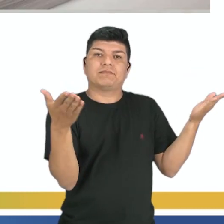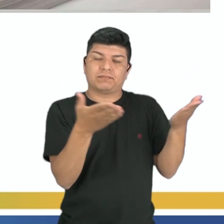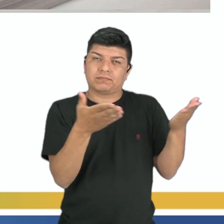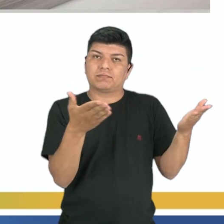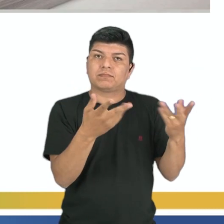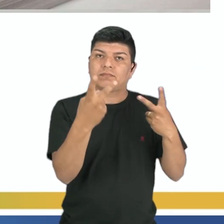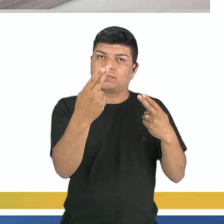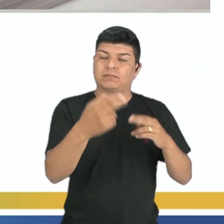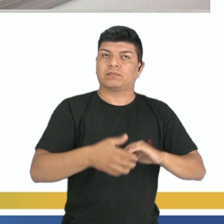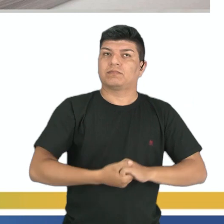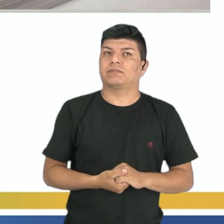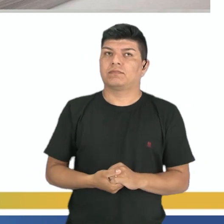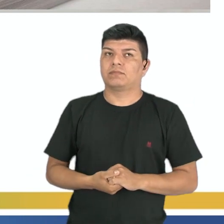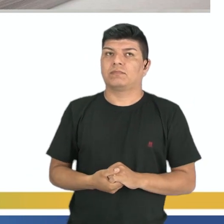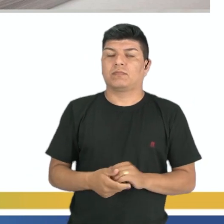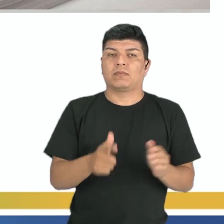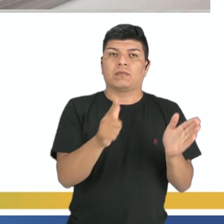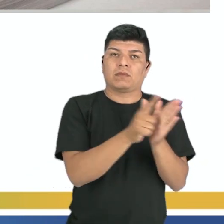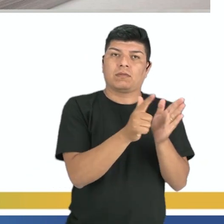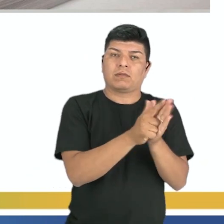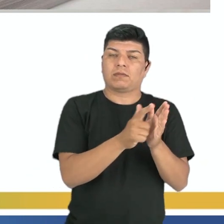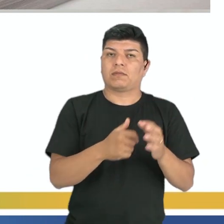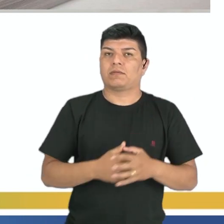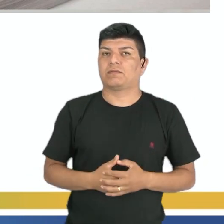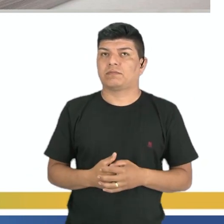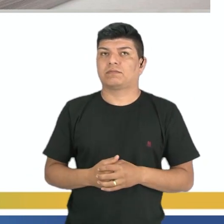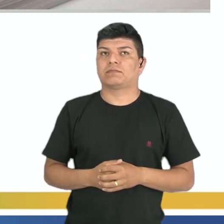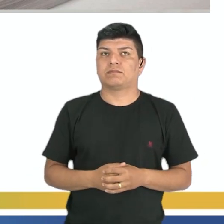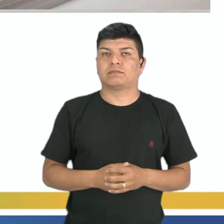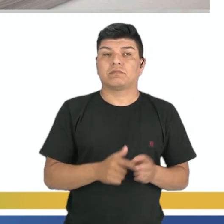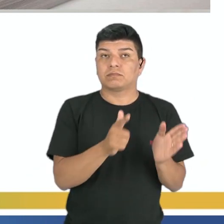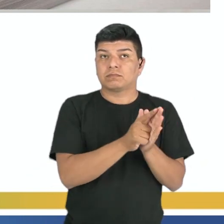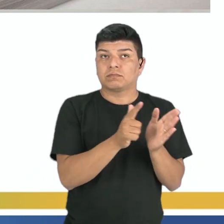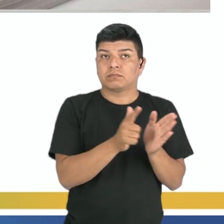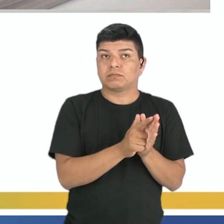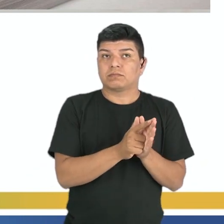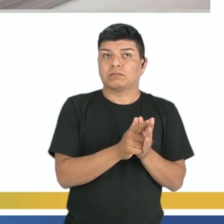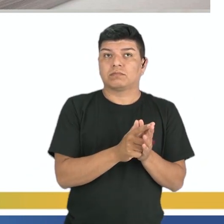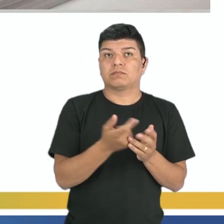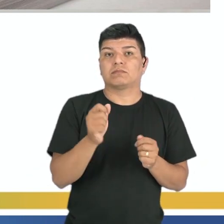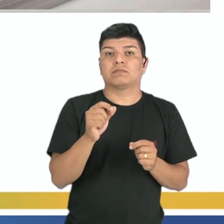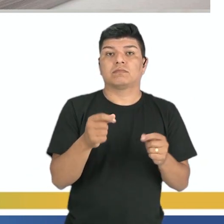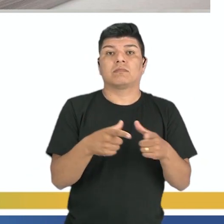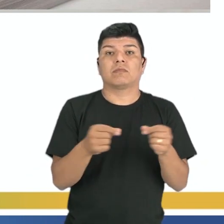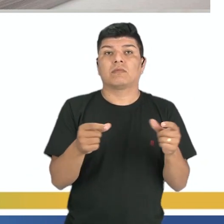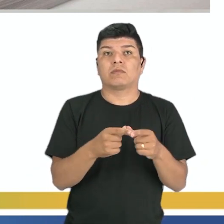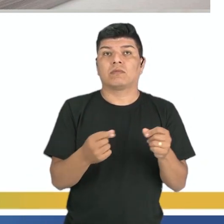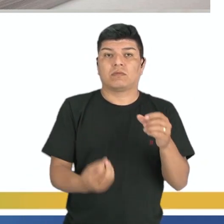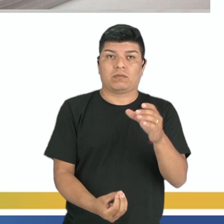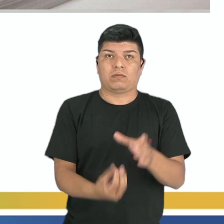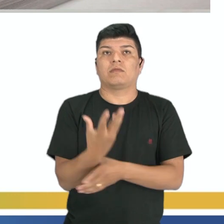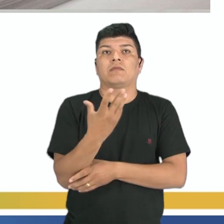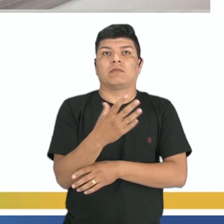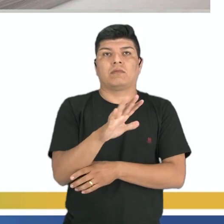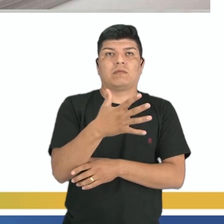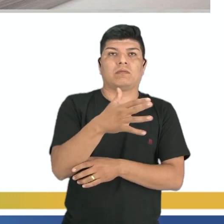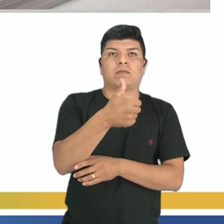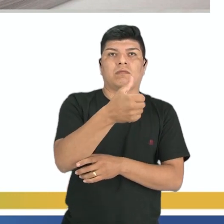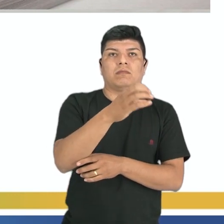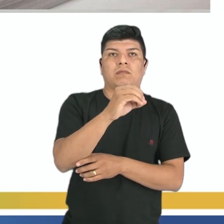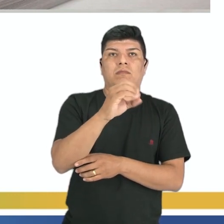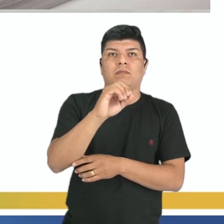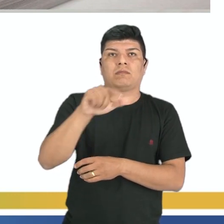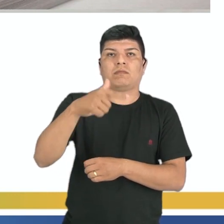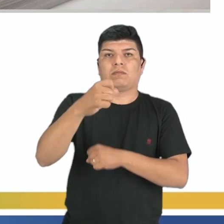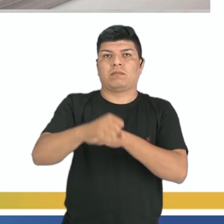pessoal? O papel. Então, o papel, pessoal, foram os chineses que inventaram, né, o papel por volta de 100 depois de